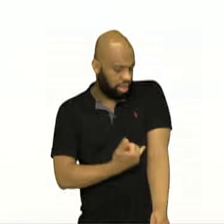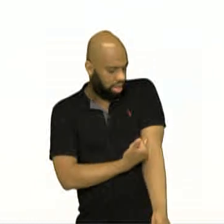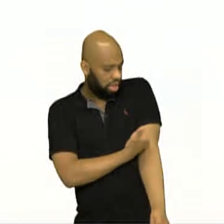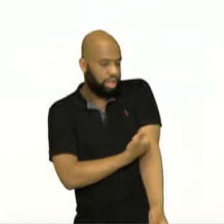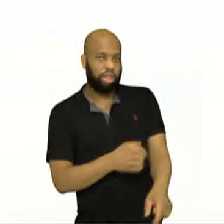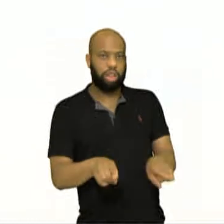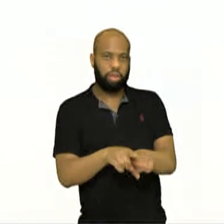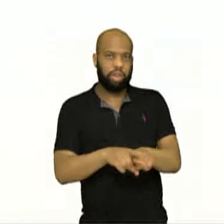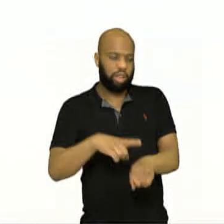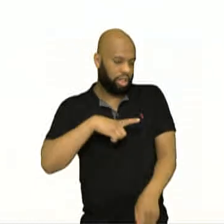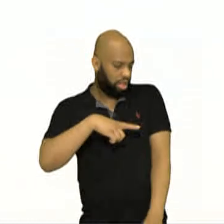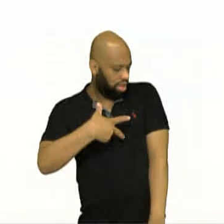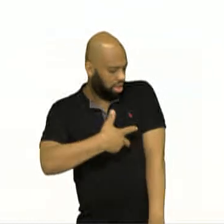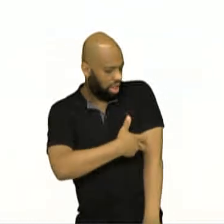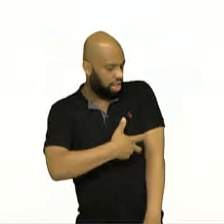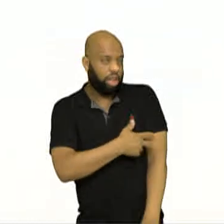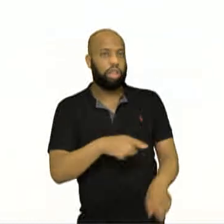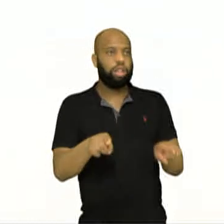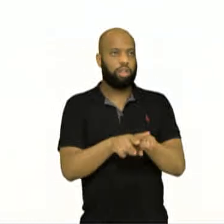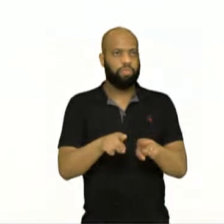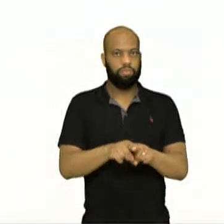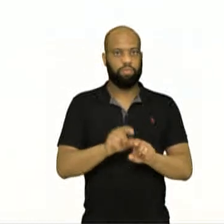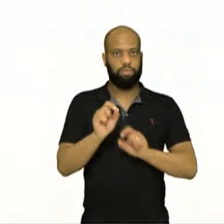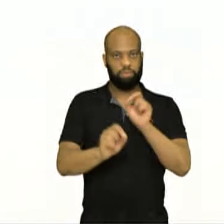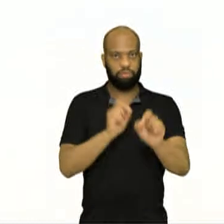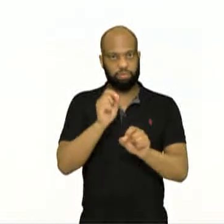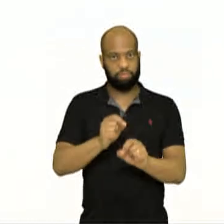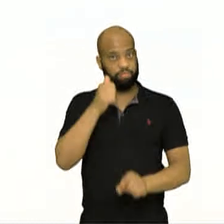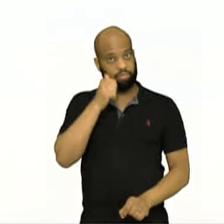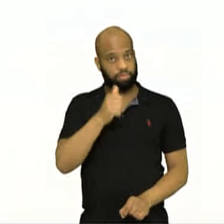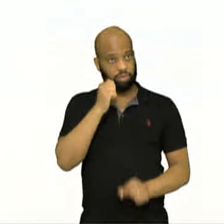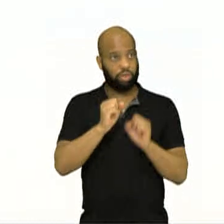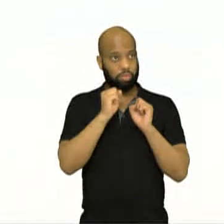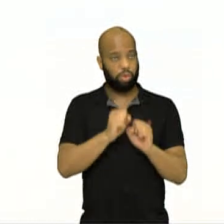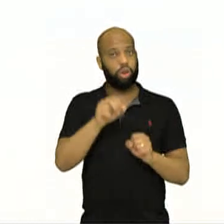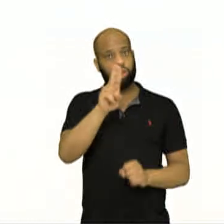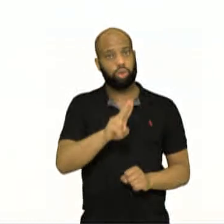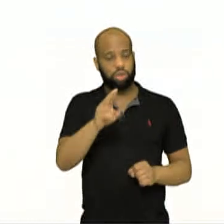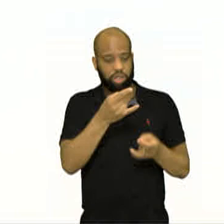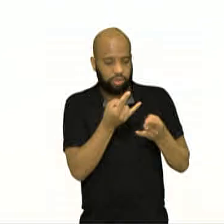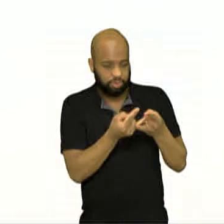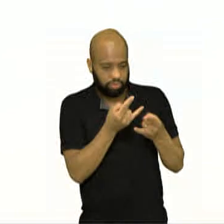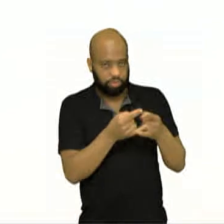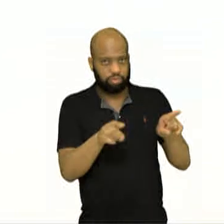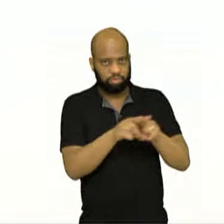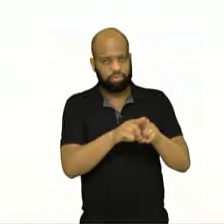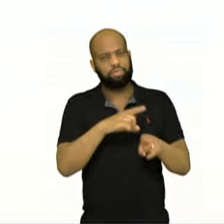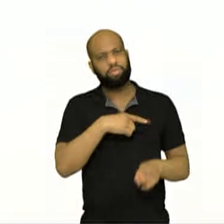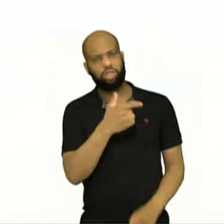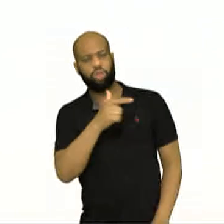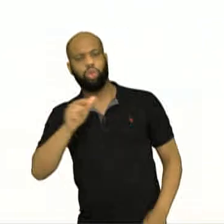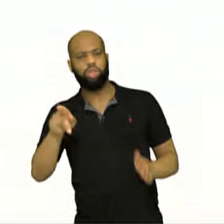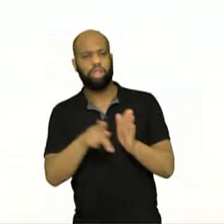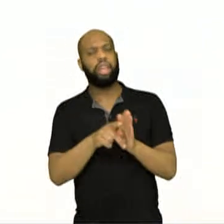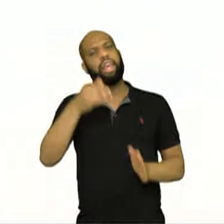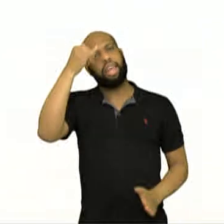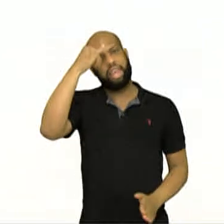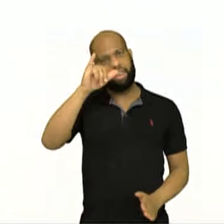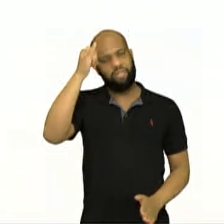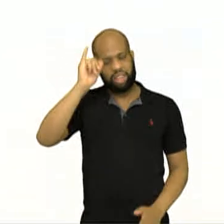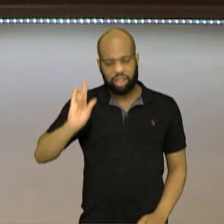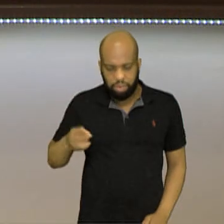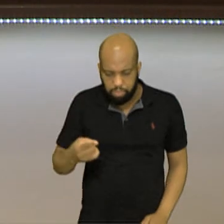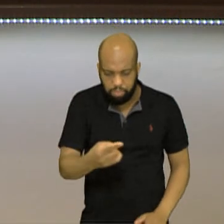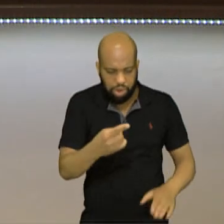injeções. Além deles, a possibilidade de Renata utilizar os métodos de barreira, como a camisinha, esponja, capuz cervical e diafragma, tudo isso que a gente